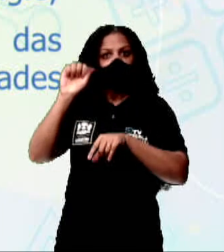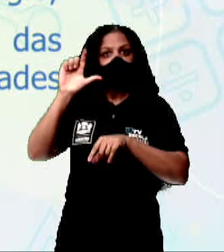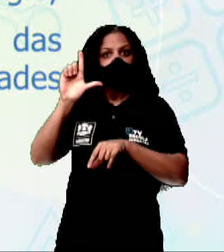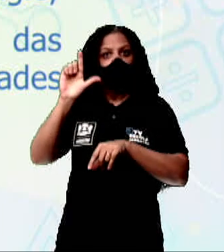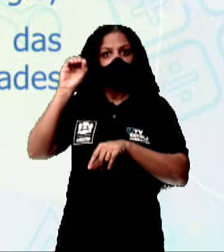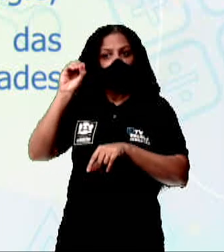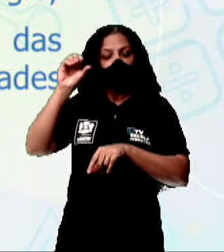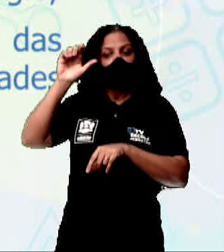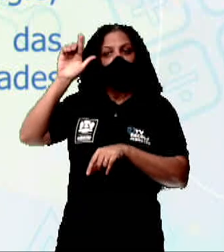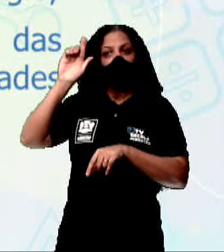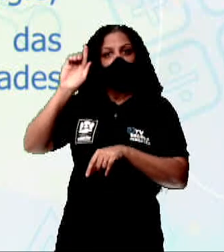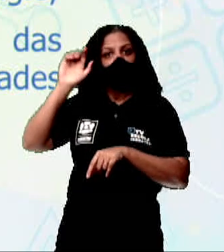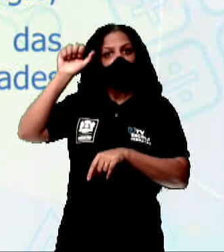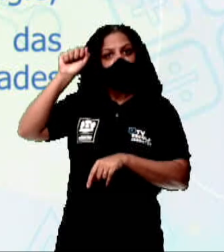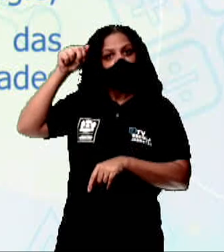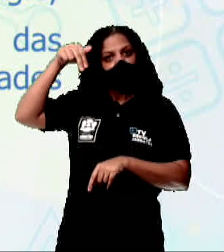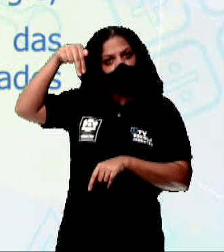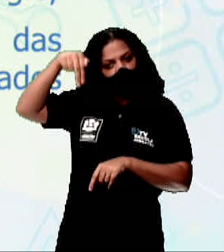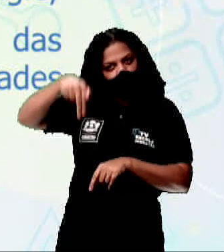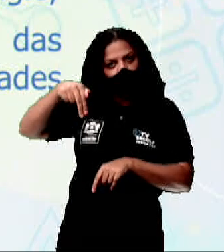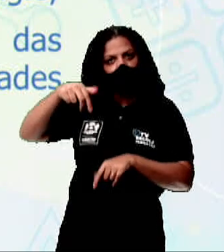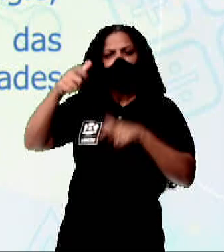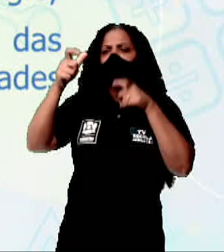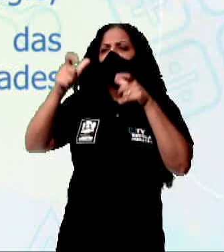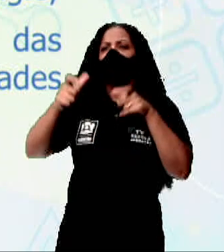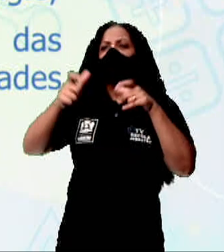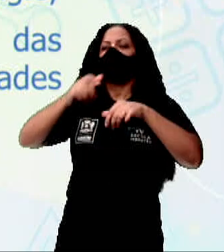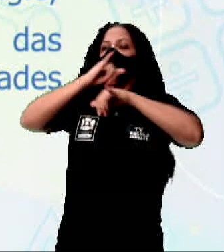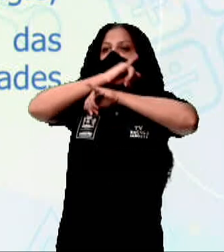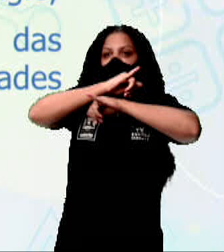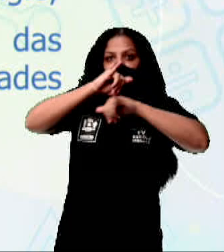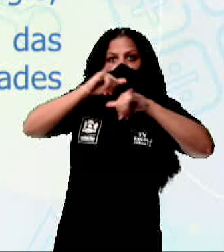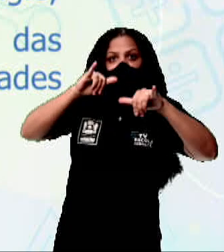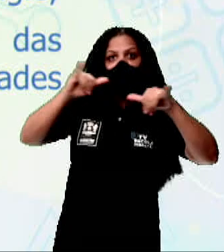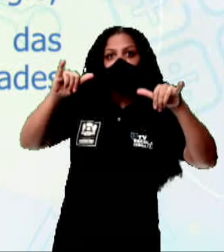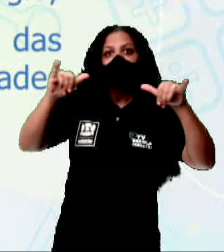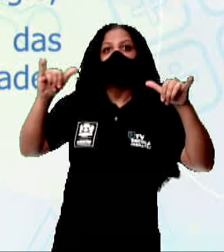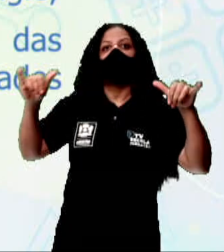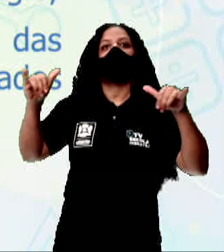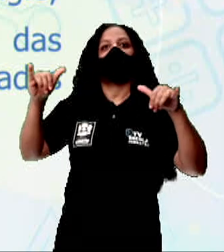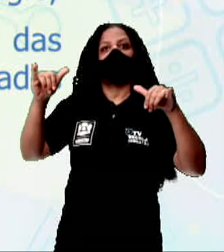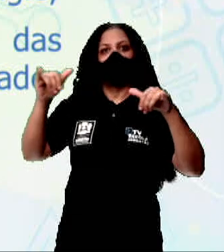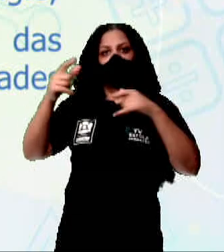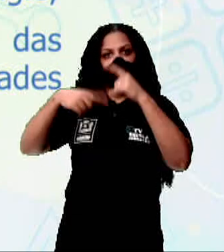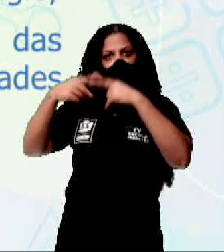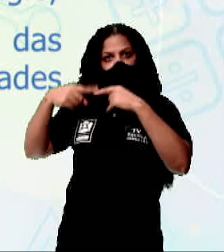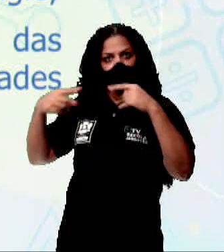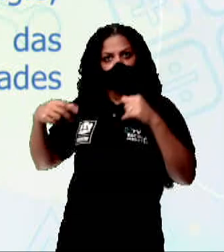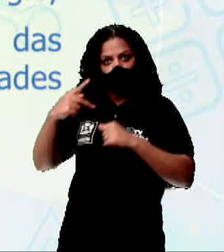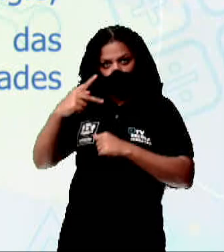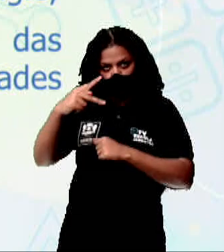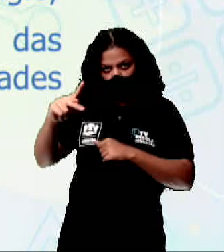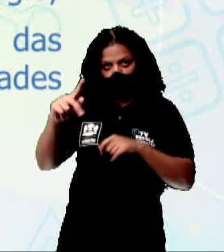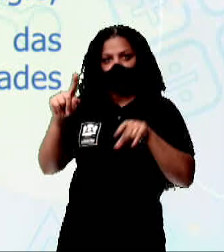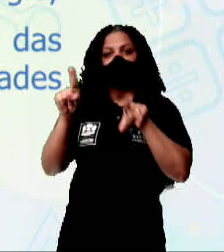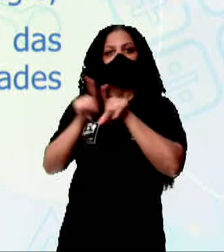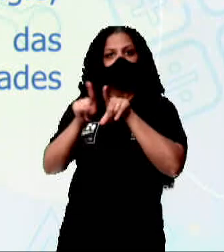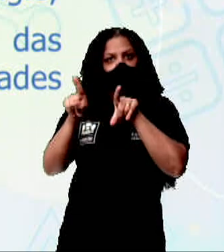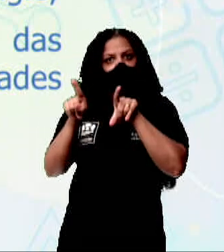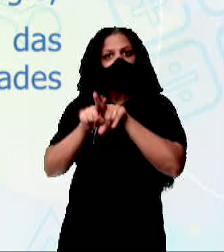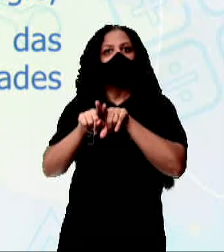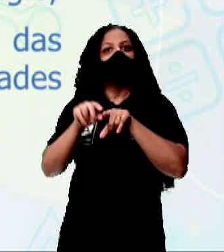anunciar, onde você vai informar o seu produto. E, se desejar, acompanhe um jingle. Ou seja, se você quiser, você pode